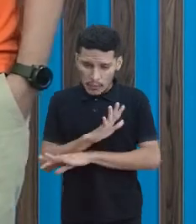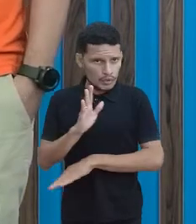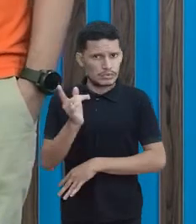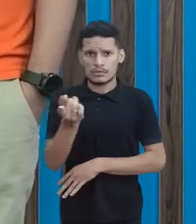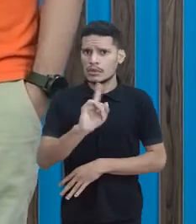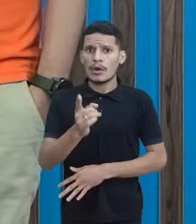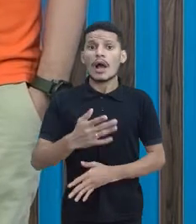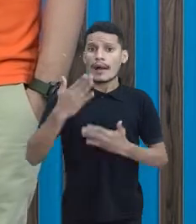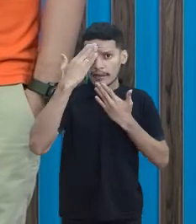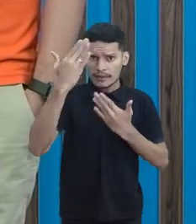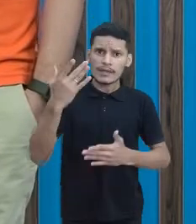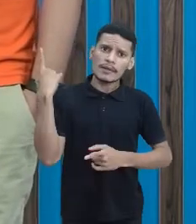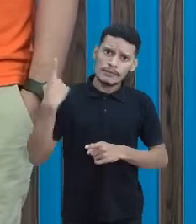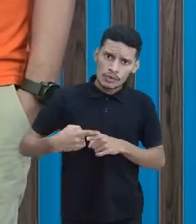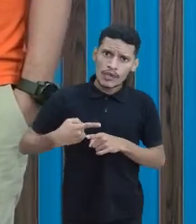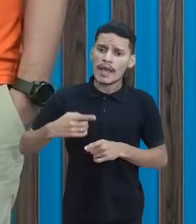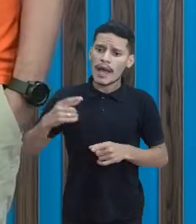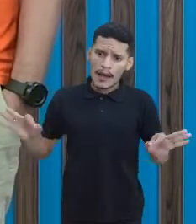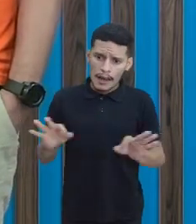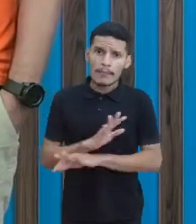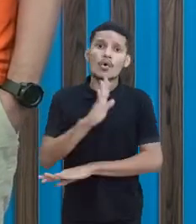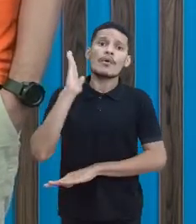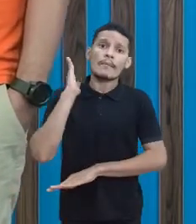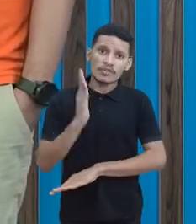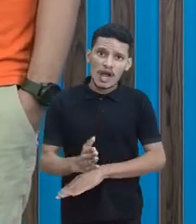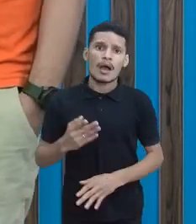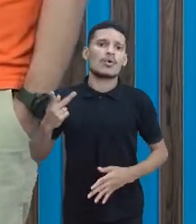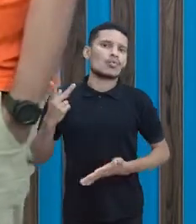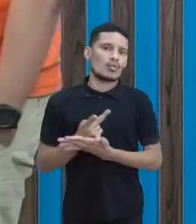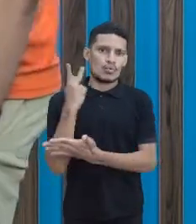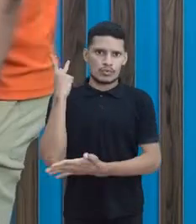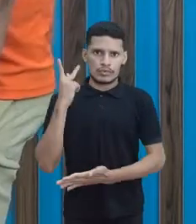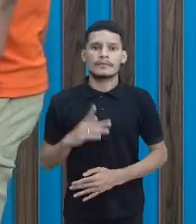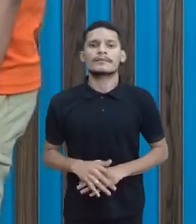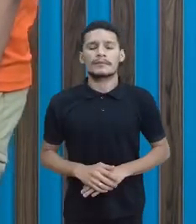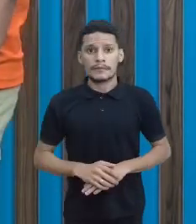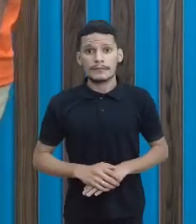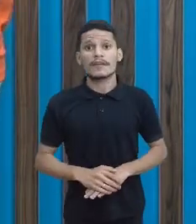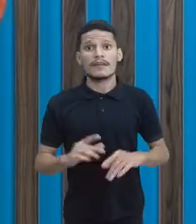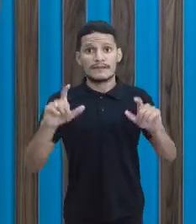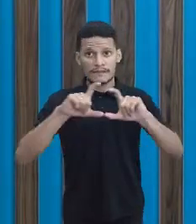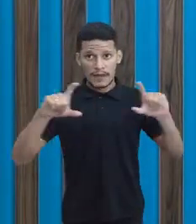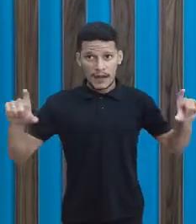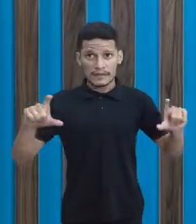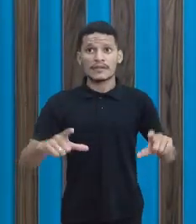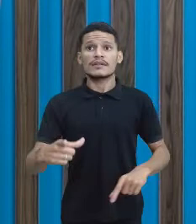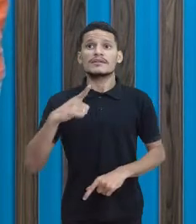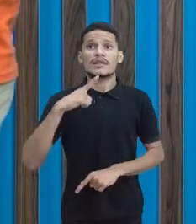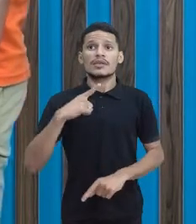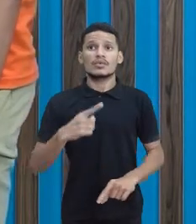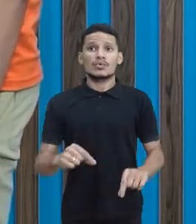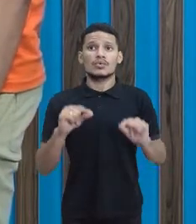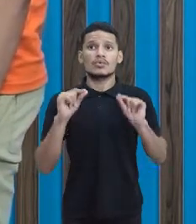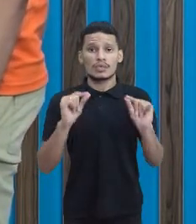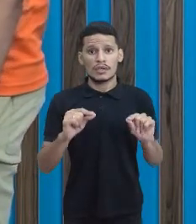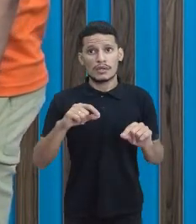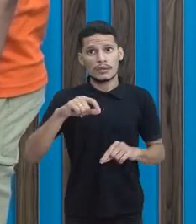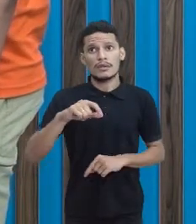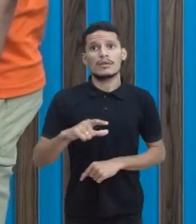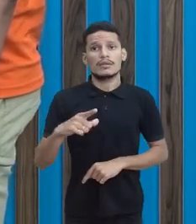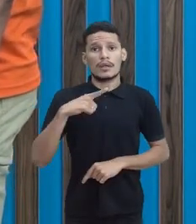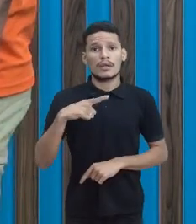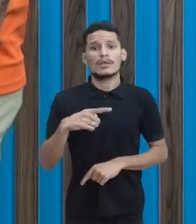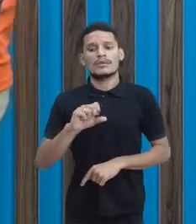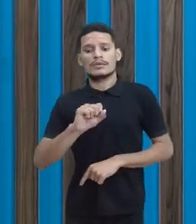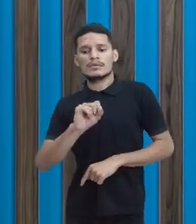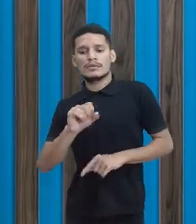tem que agradecer porque aquela coisa boa aconteceu, né? Nessa frase, pessoal, temos o Simple